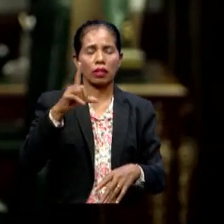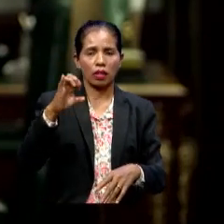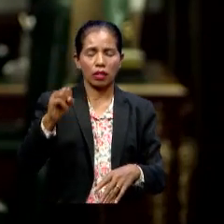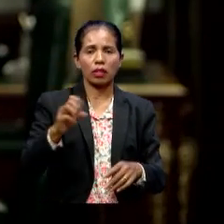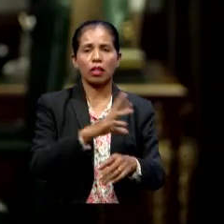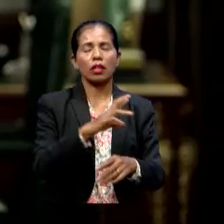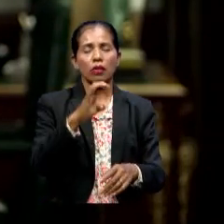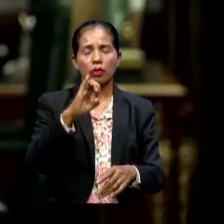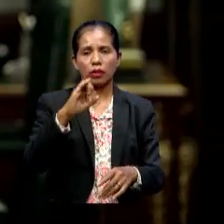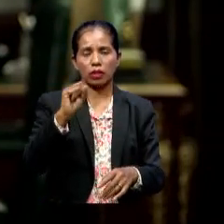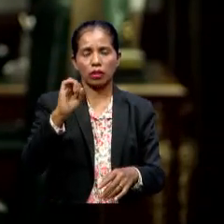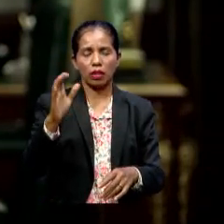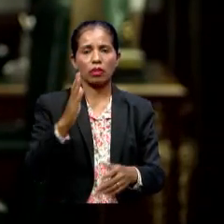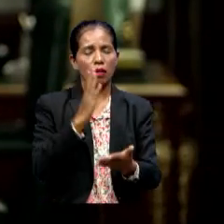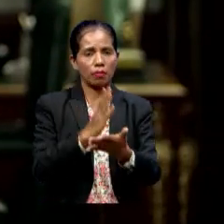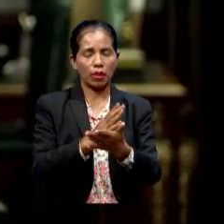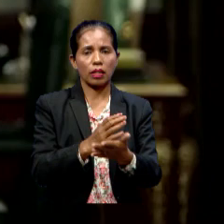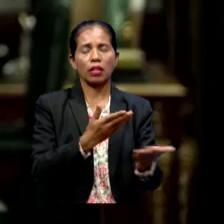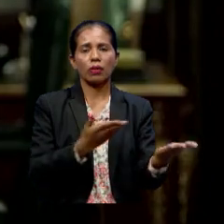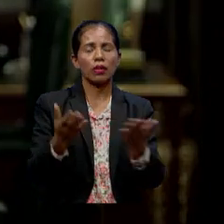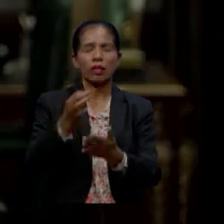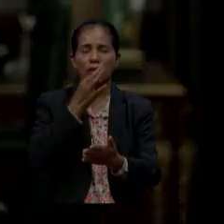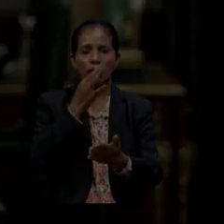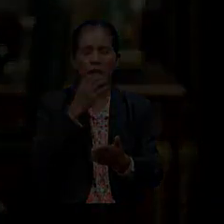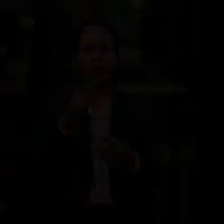mostra-te Rússia a casa, a tu prevê na exportação a Iran, liu-liu para a região África.